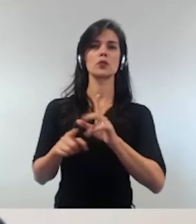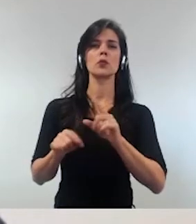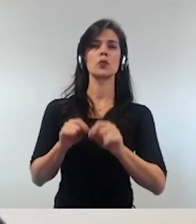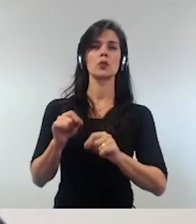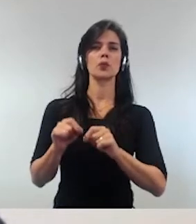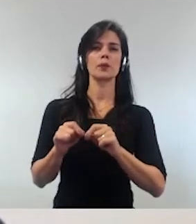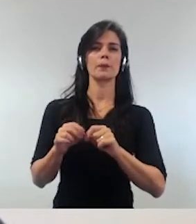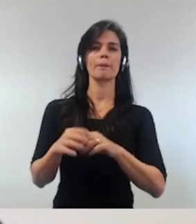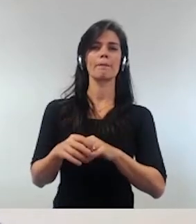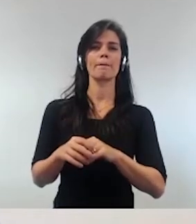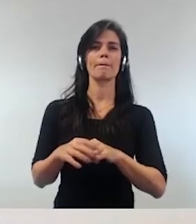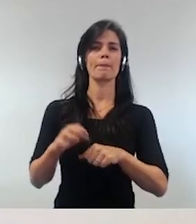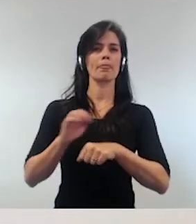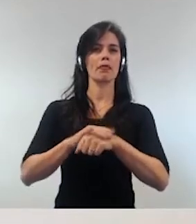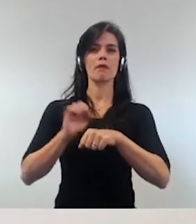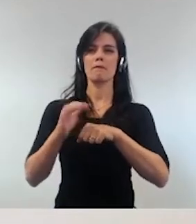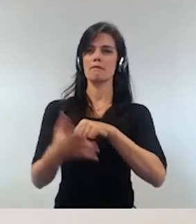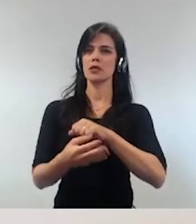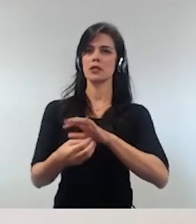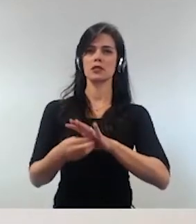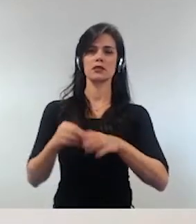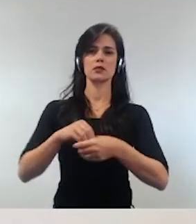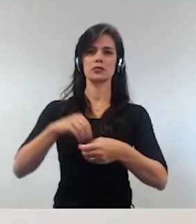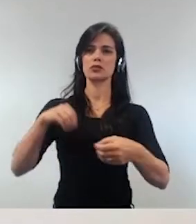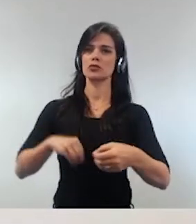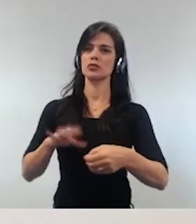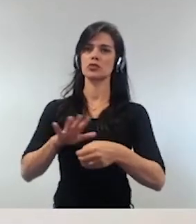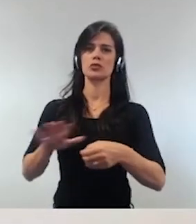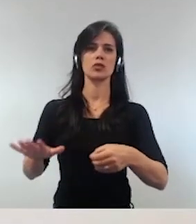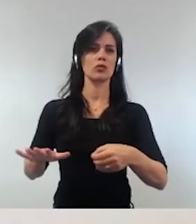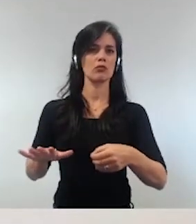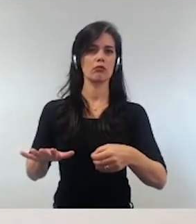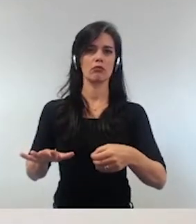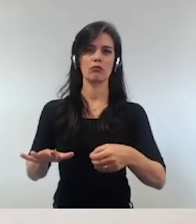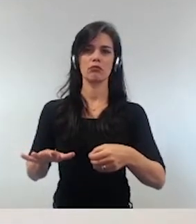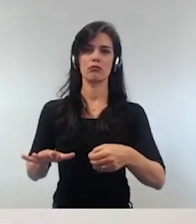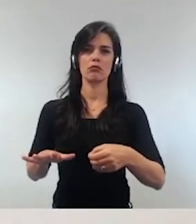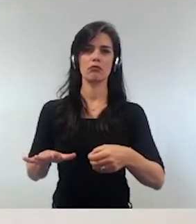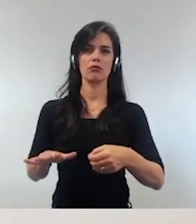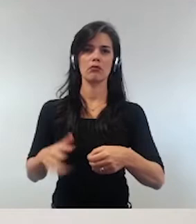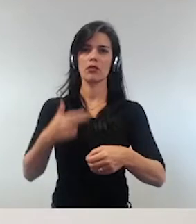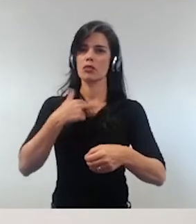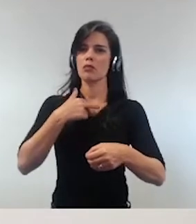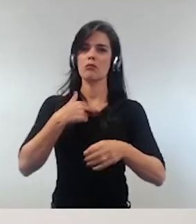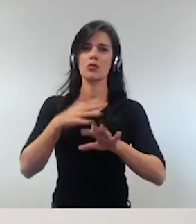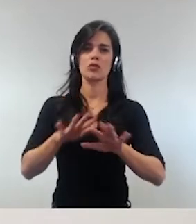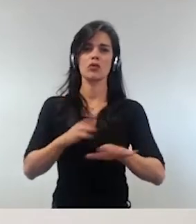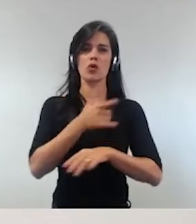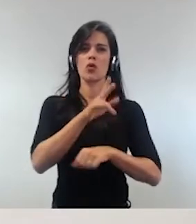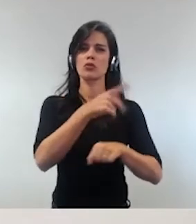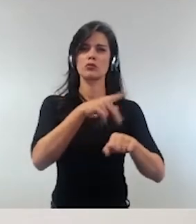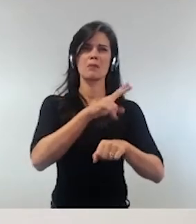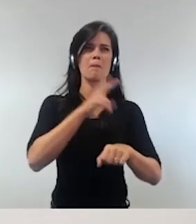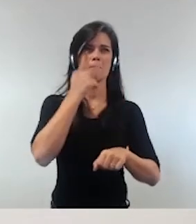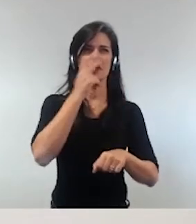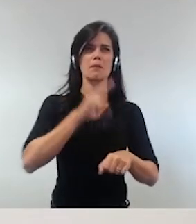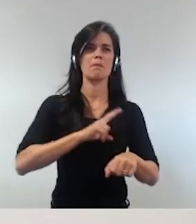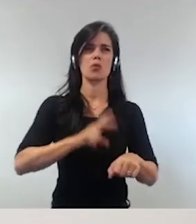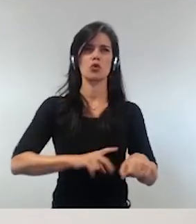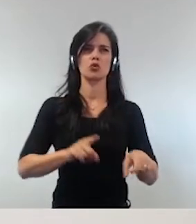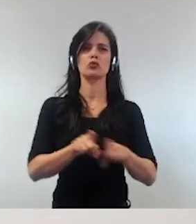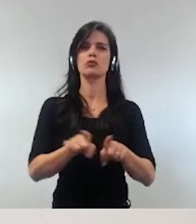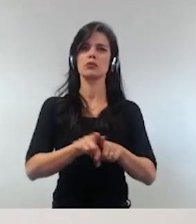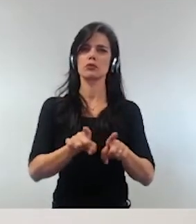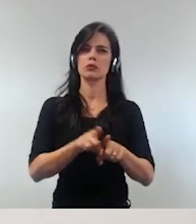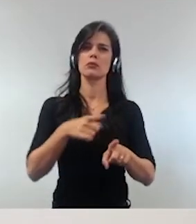retirando a pandemia como um fato gerador de força maior. Me parece que alguns outros países, Portugal também